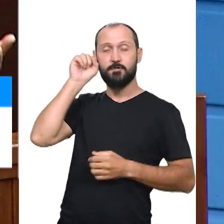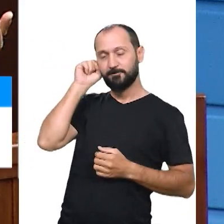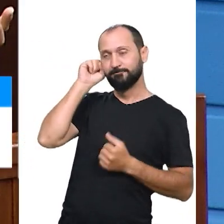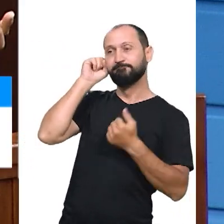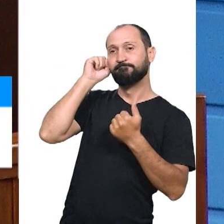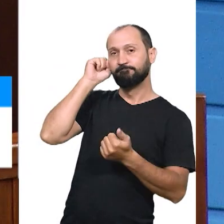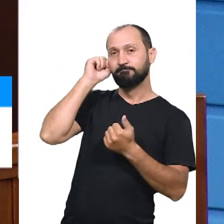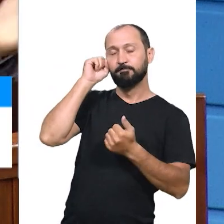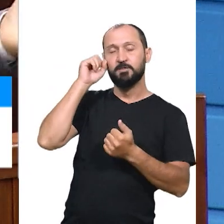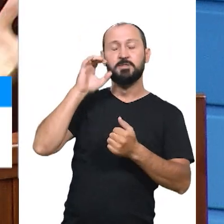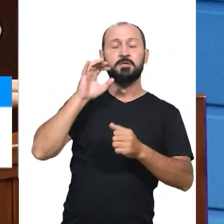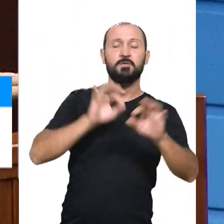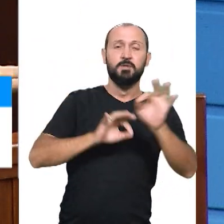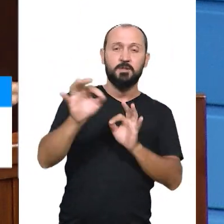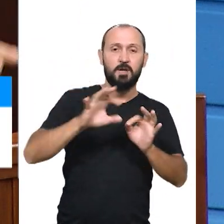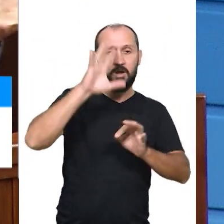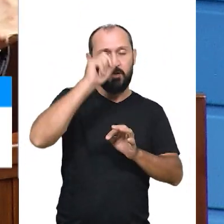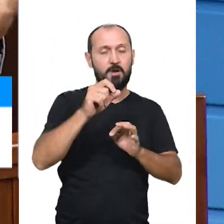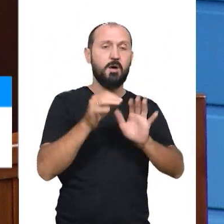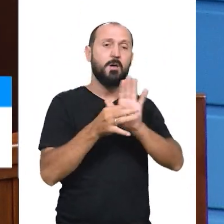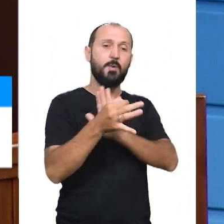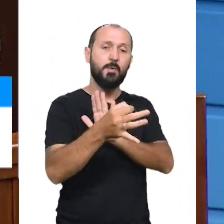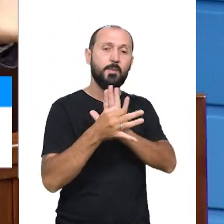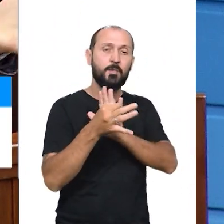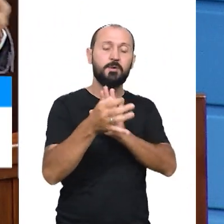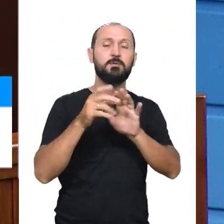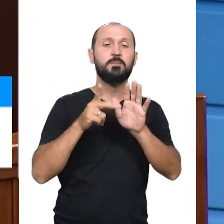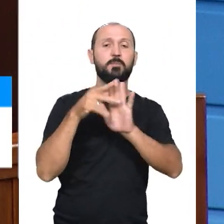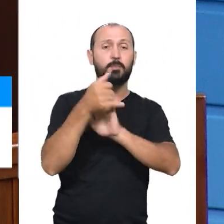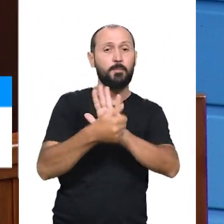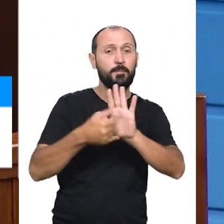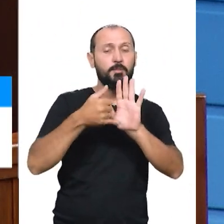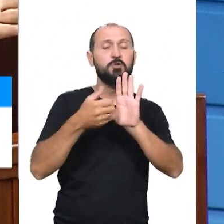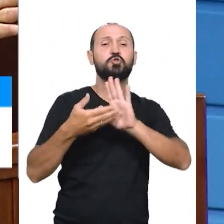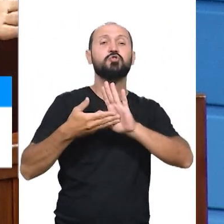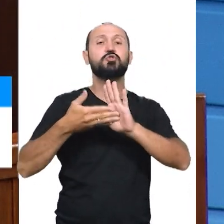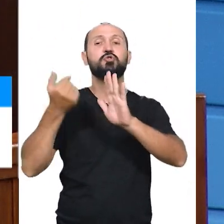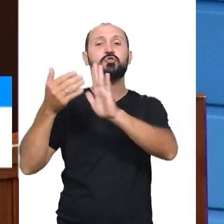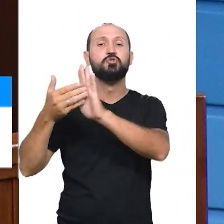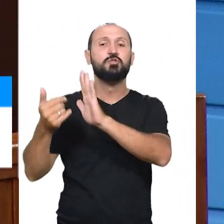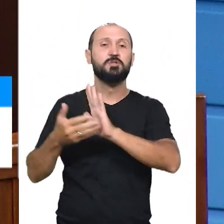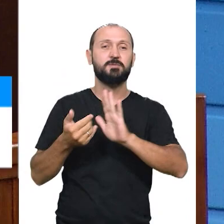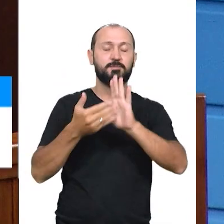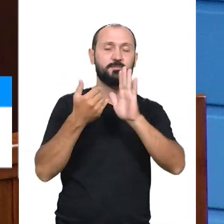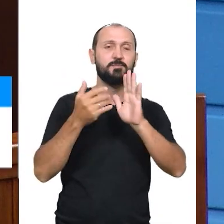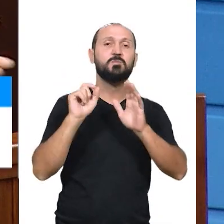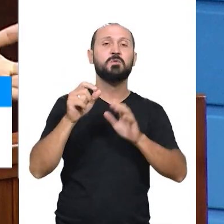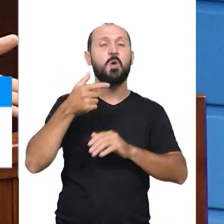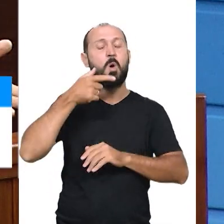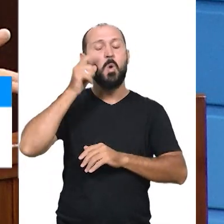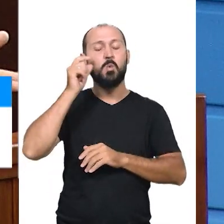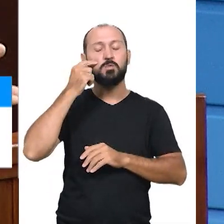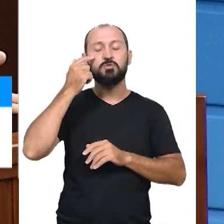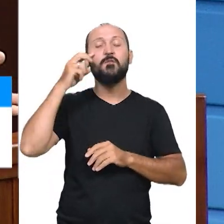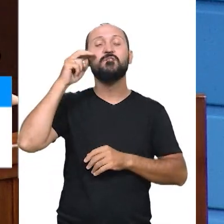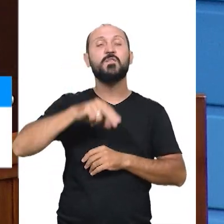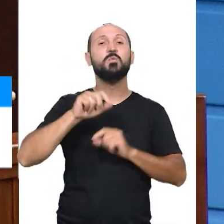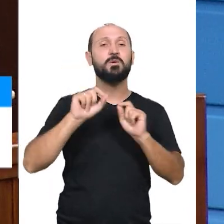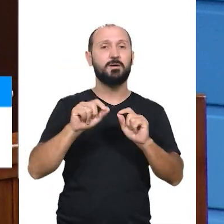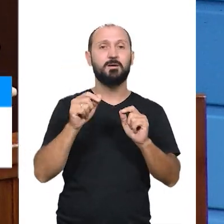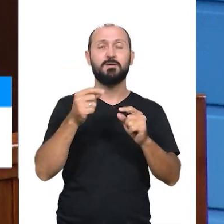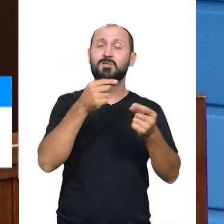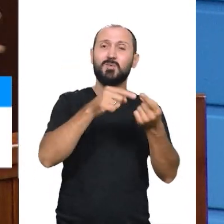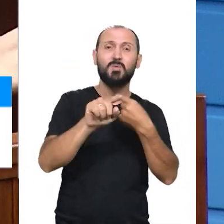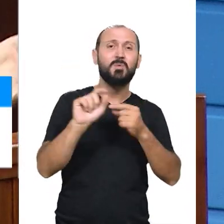Você ouve para você definir, alinhar proposta, alinhar projetos, retirar ou não. E o que nós ouvimos